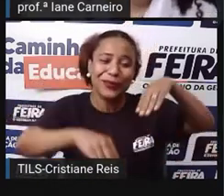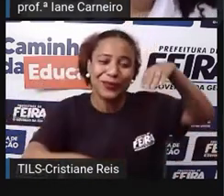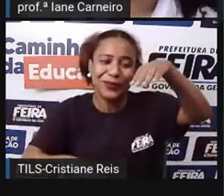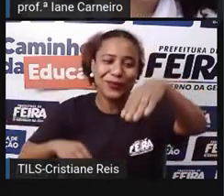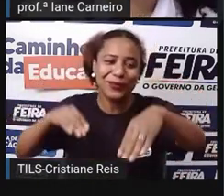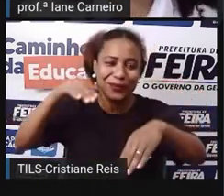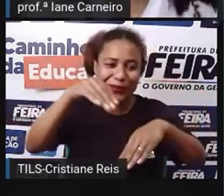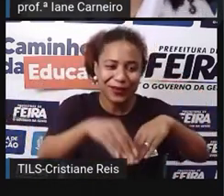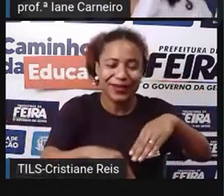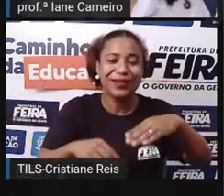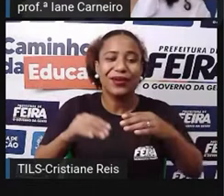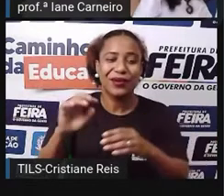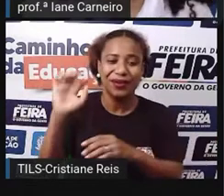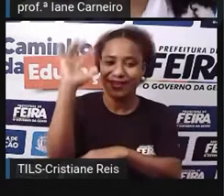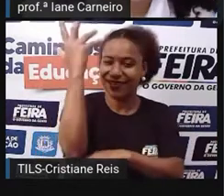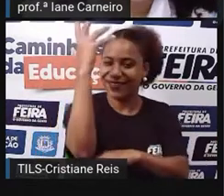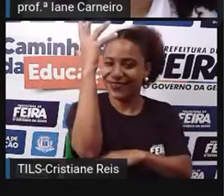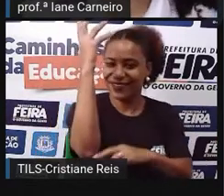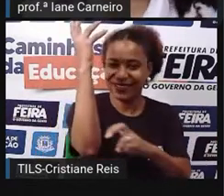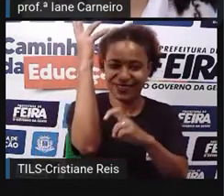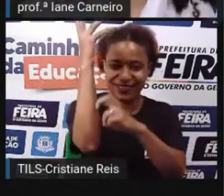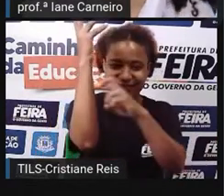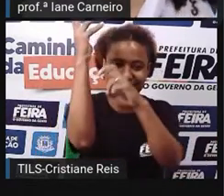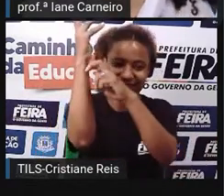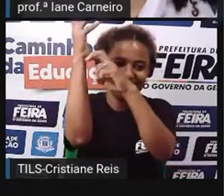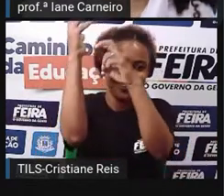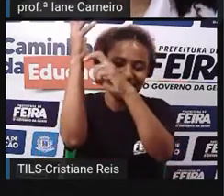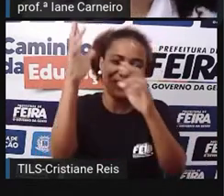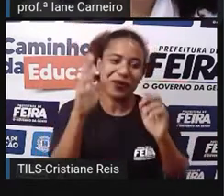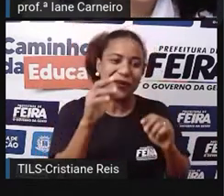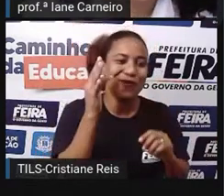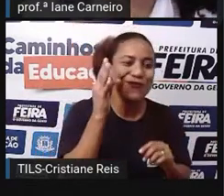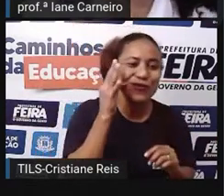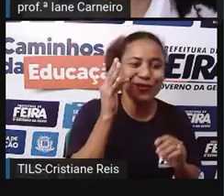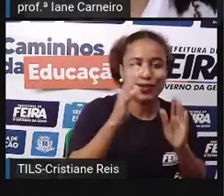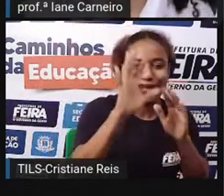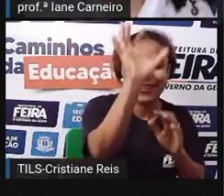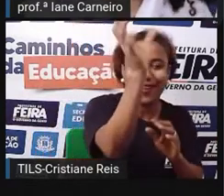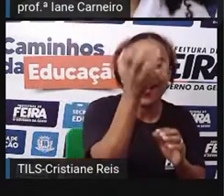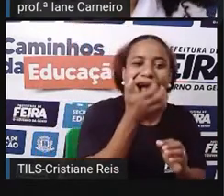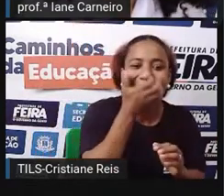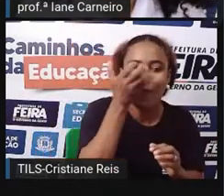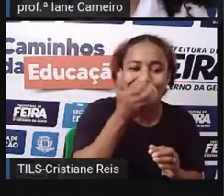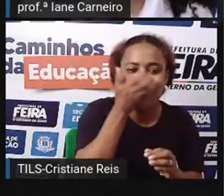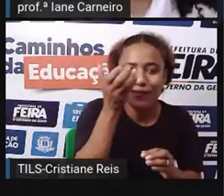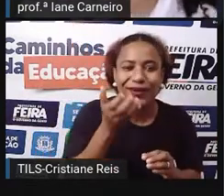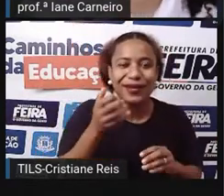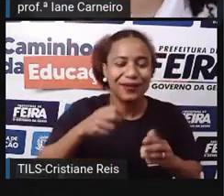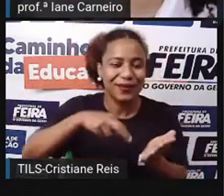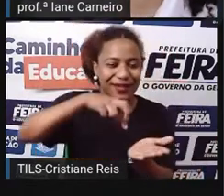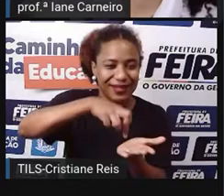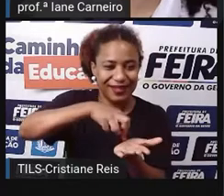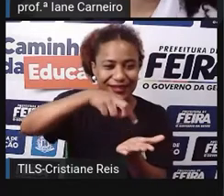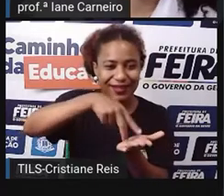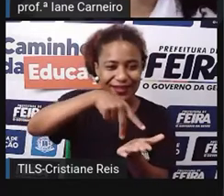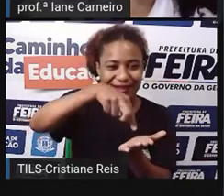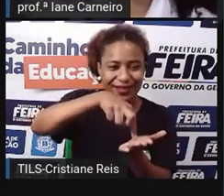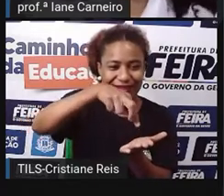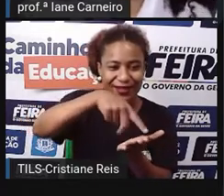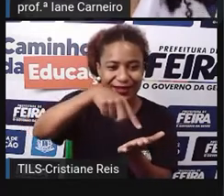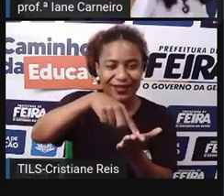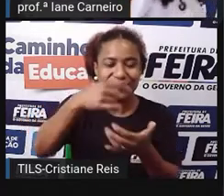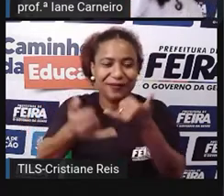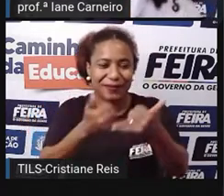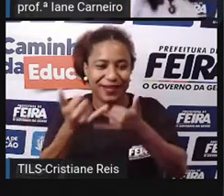em árvore, rouba fruta, depois joga amarelinha com o primo da vizinha. Com a filha do jornaleiro,